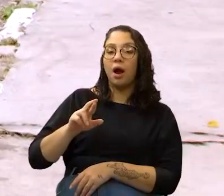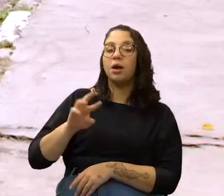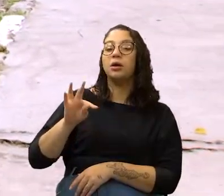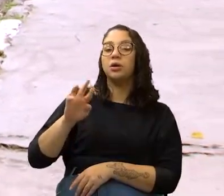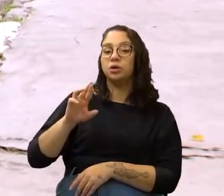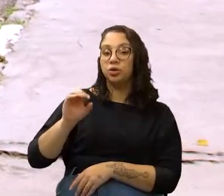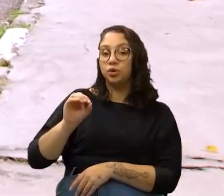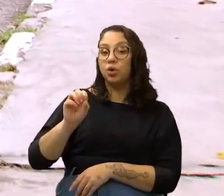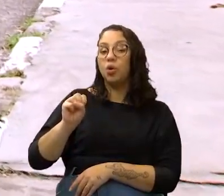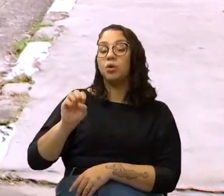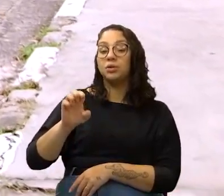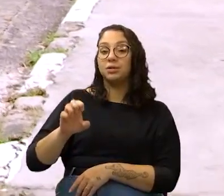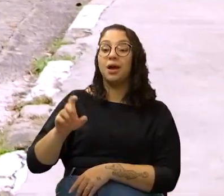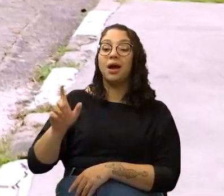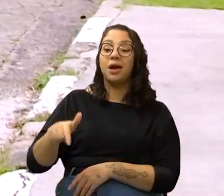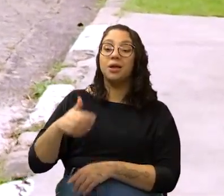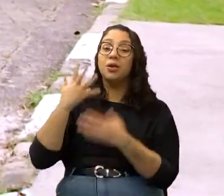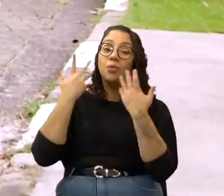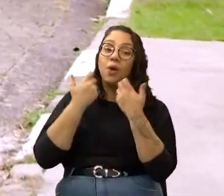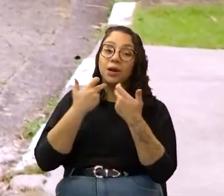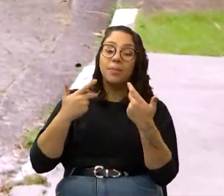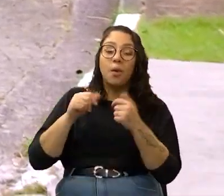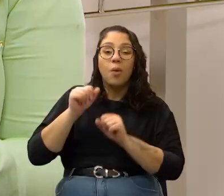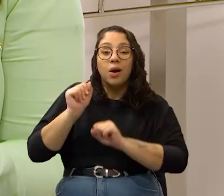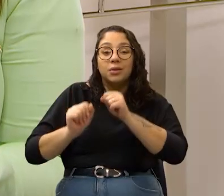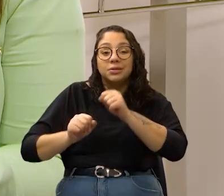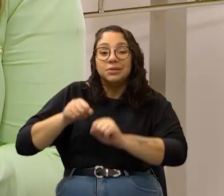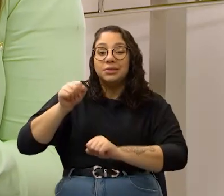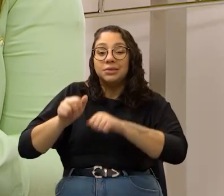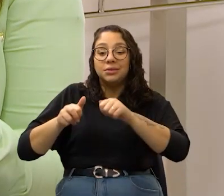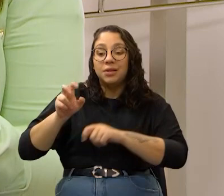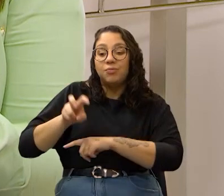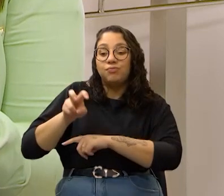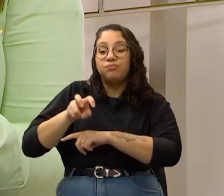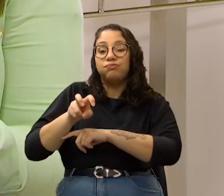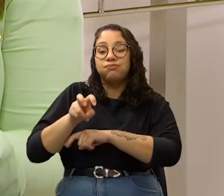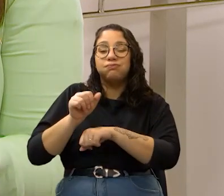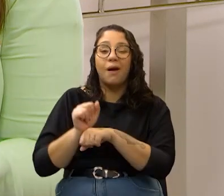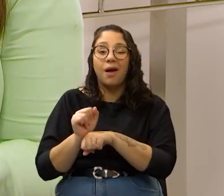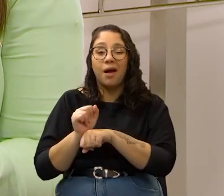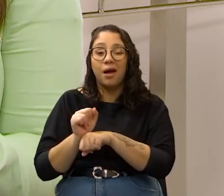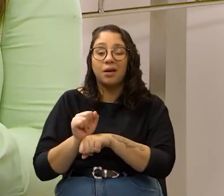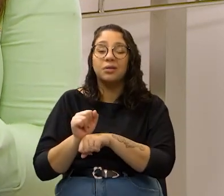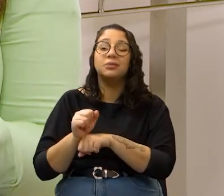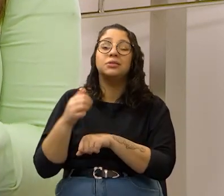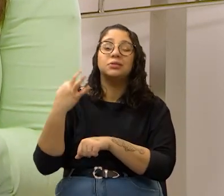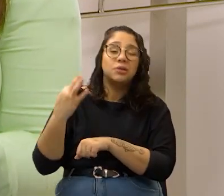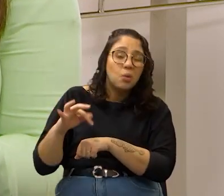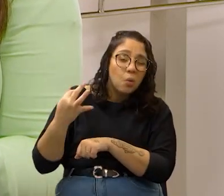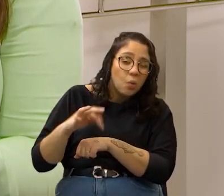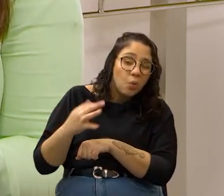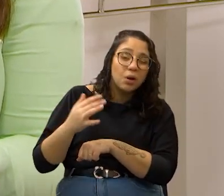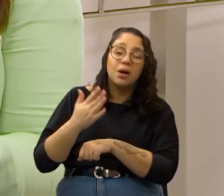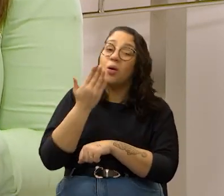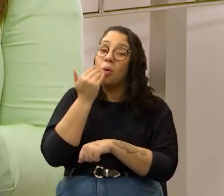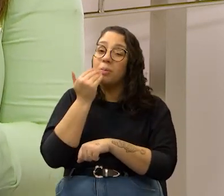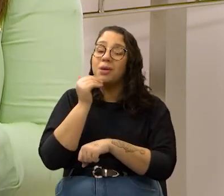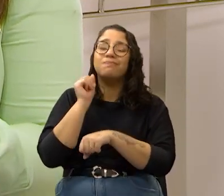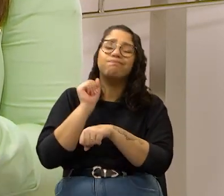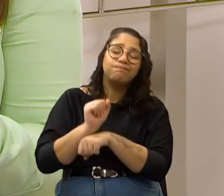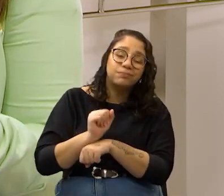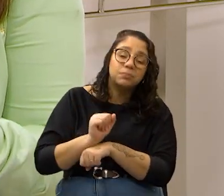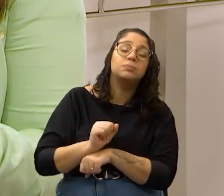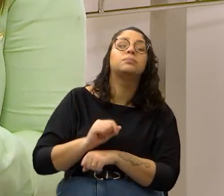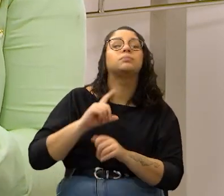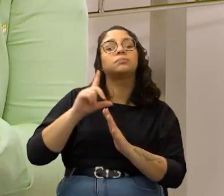a evolução da afecção, o animal ele para de se locomover, ele sente muita dor, ele para de se alimentar